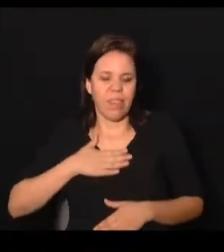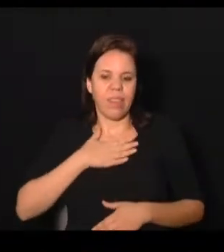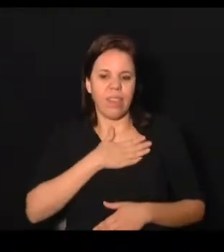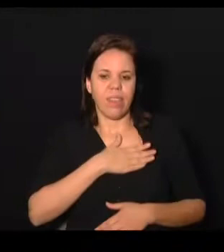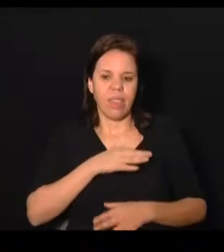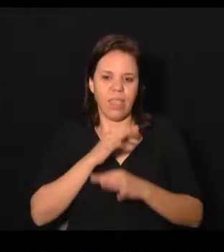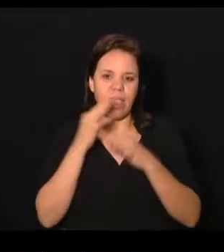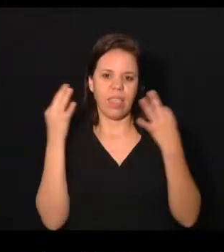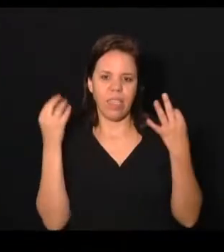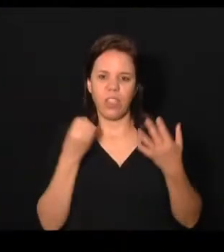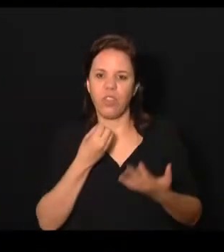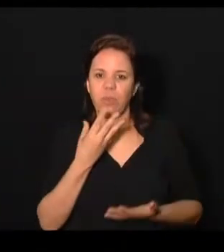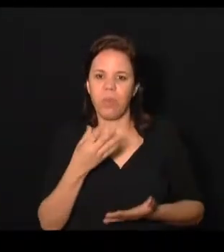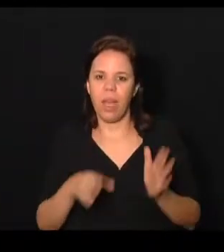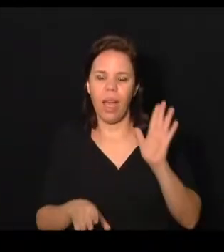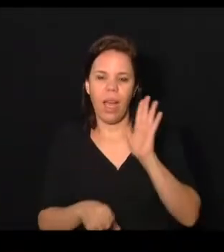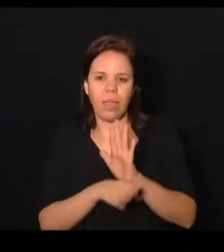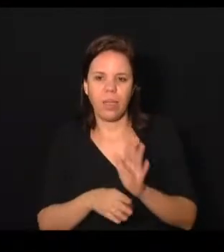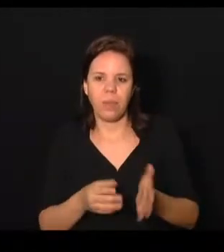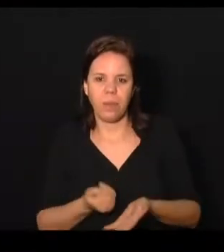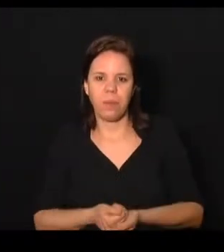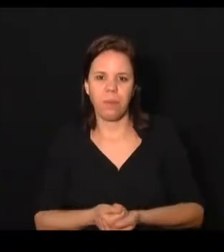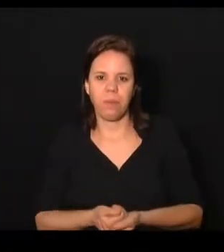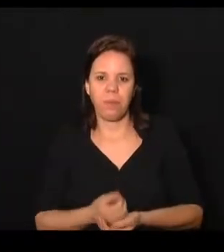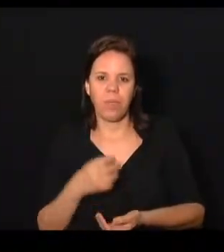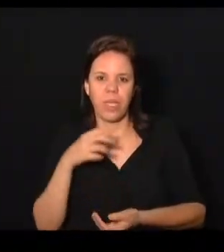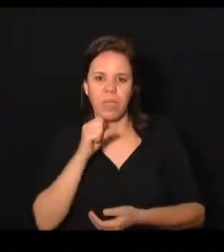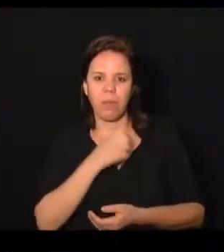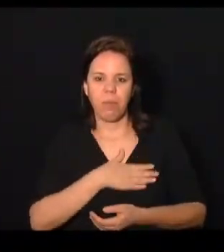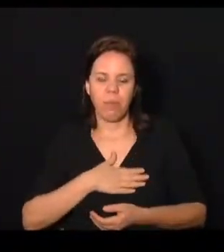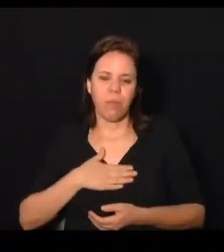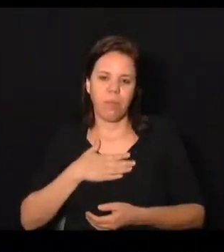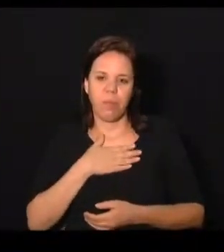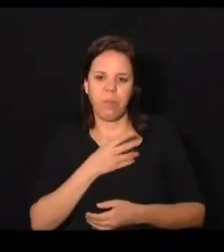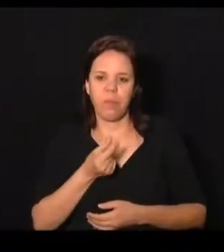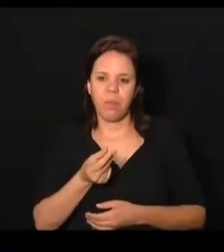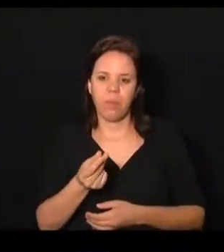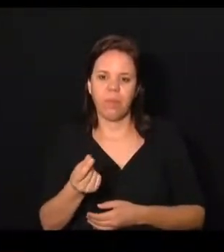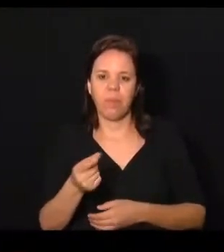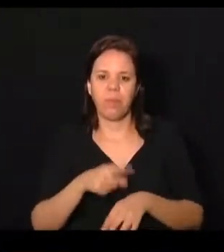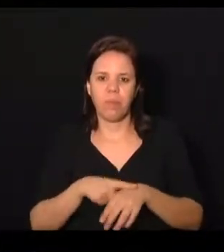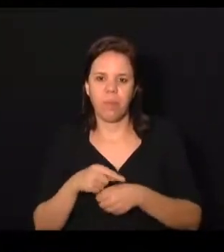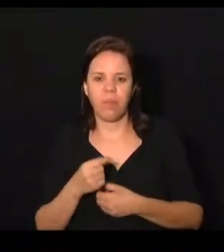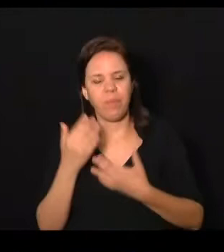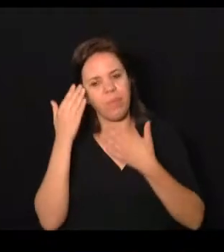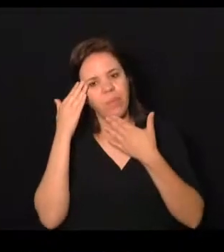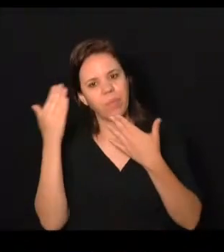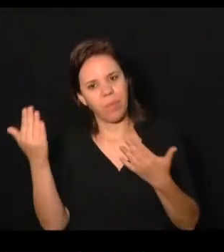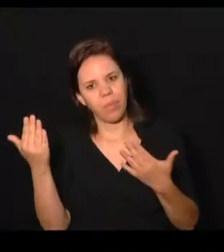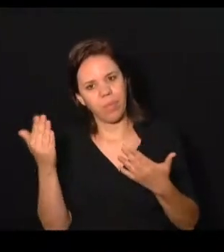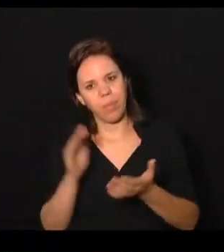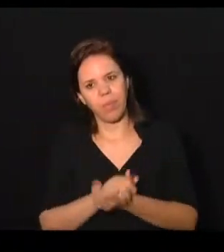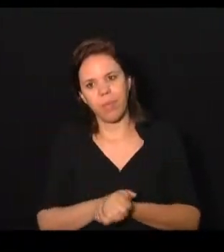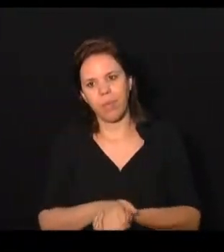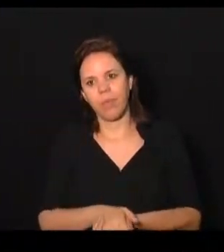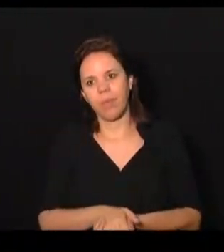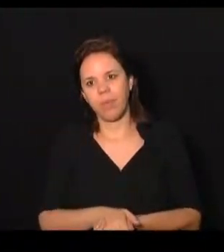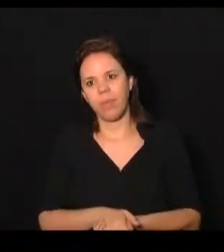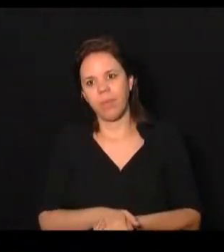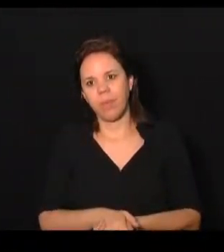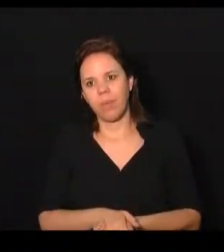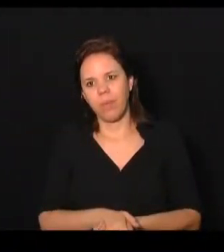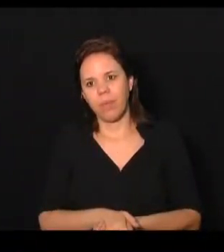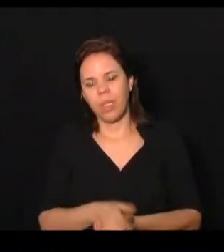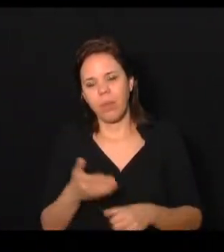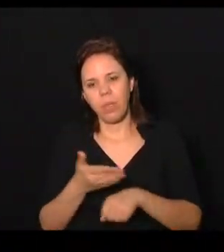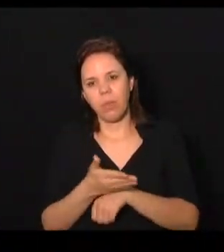É a picadinha do bem, né? E é uma picadinha rápida e uma satisfação que vai durar durante muito tempo. Muito obrigada, viu? Obrigada. Muito obrigado, viu, doutora, pela